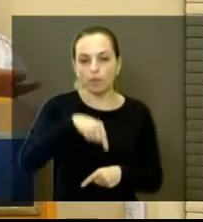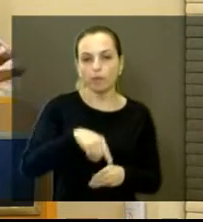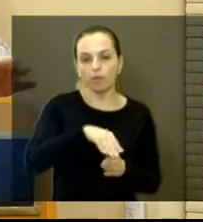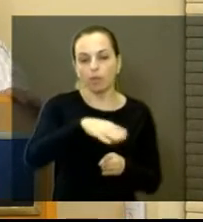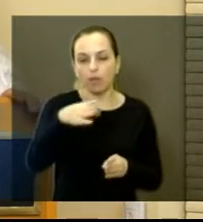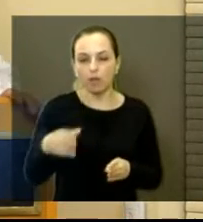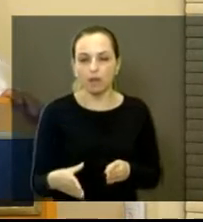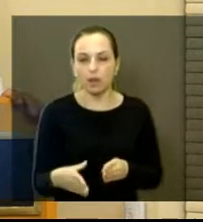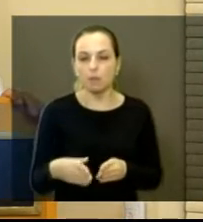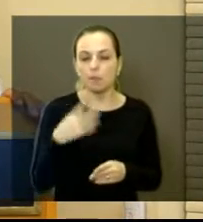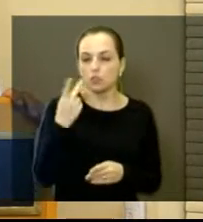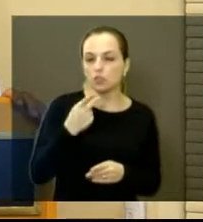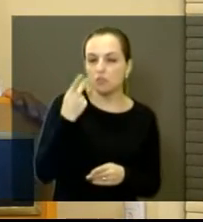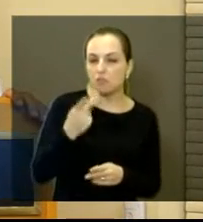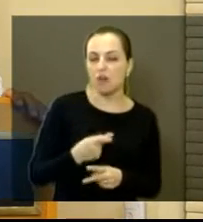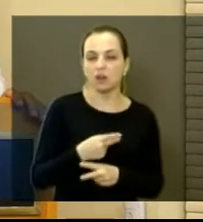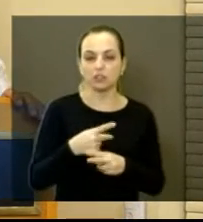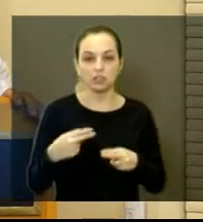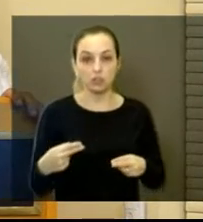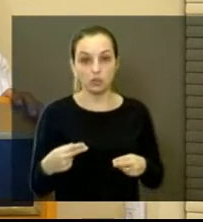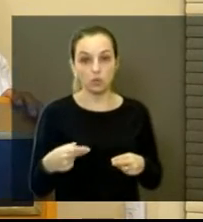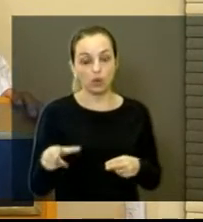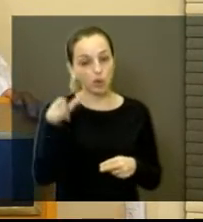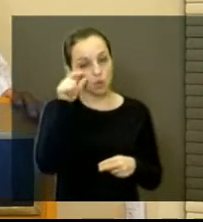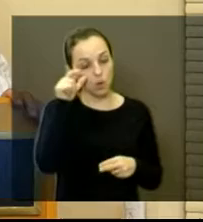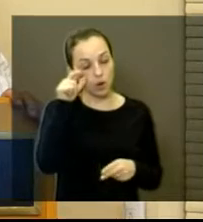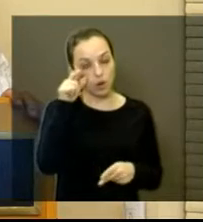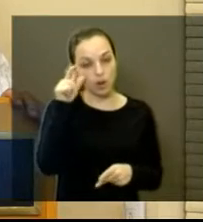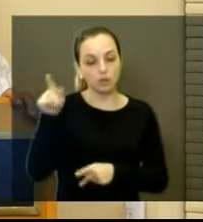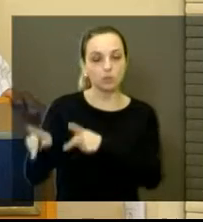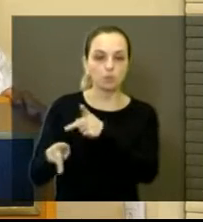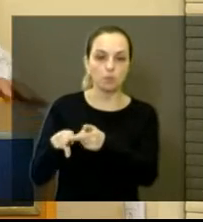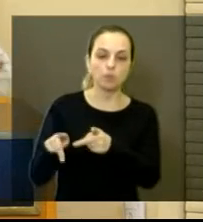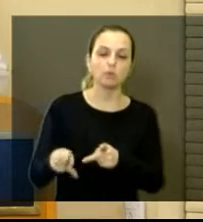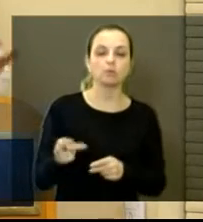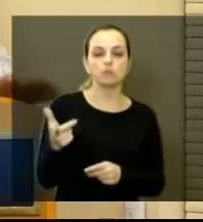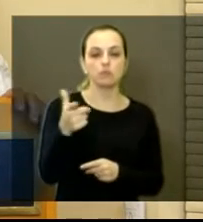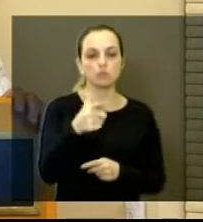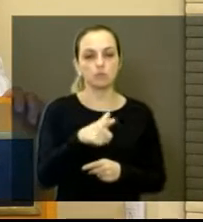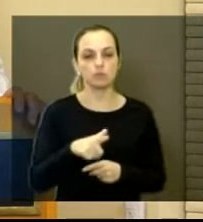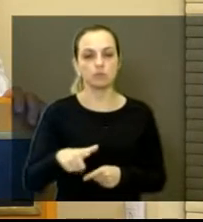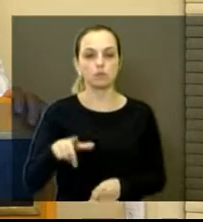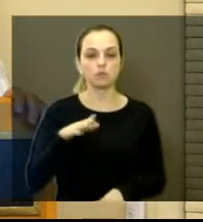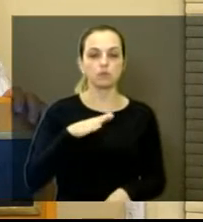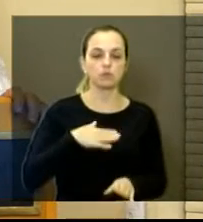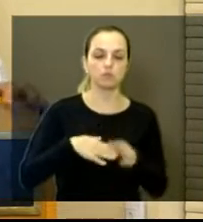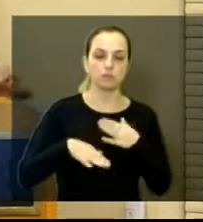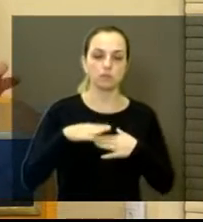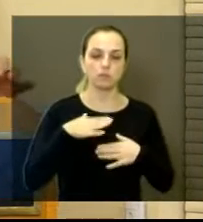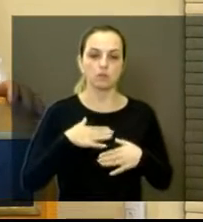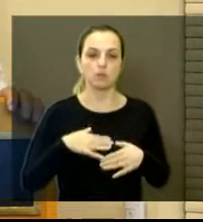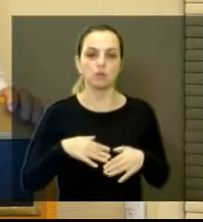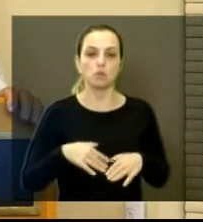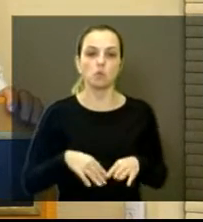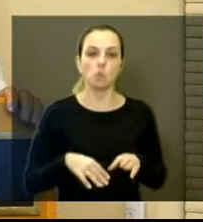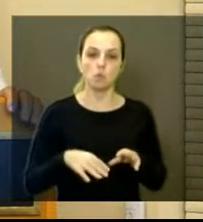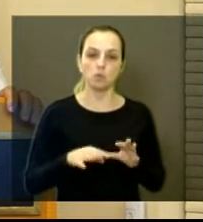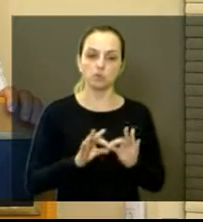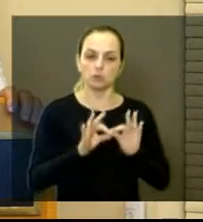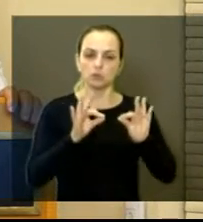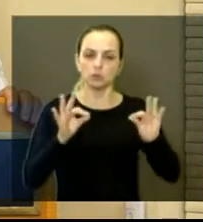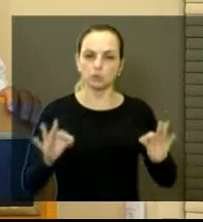de algumas falas. Eu alerto a população mais uma vez, com maior tranquilidade, com maior